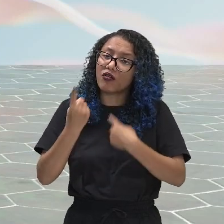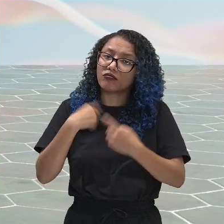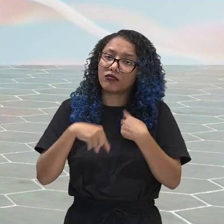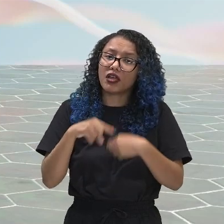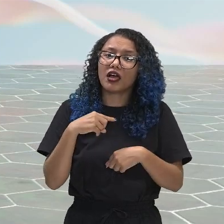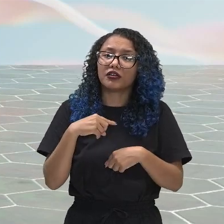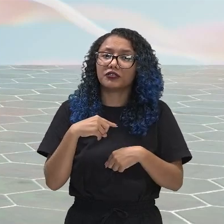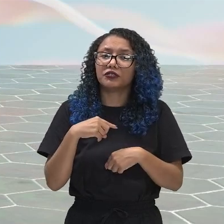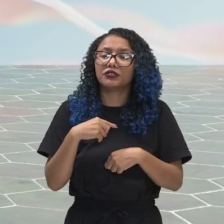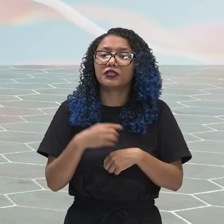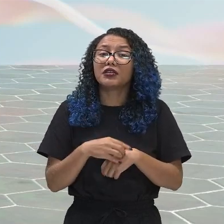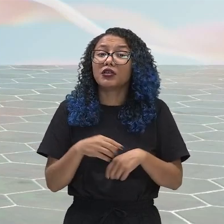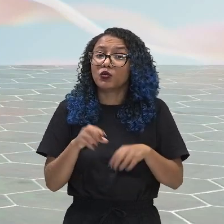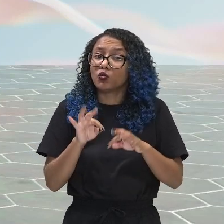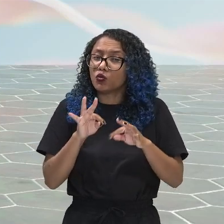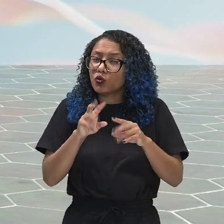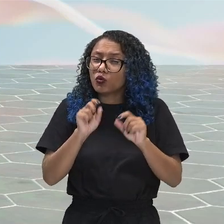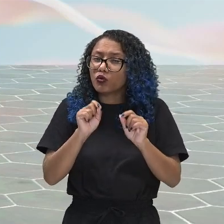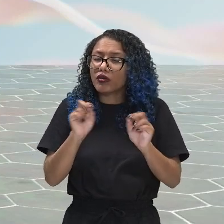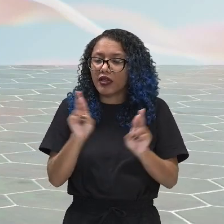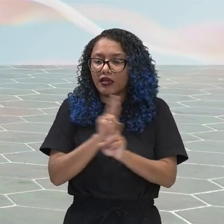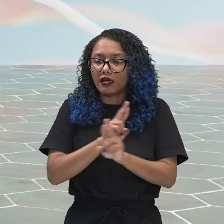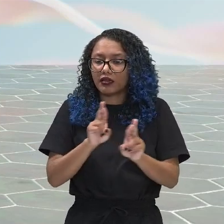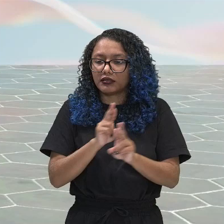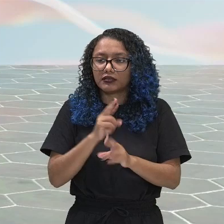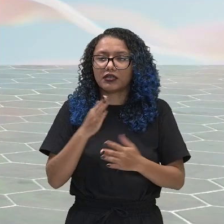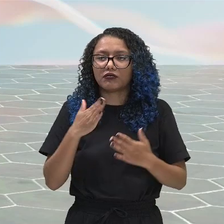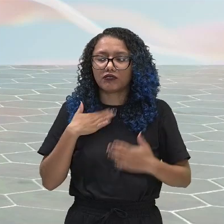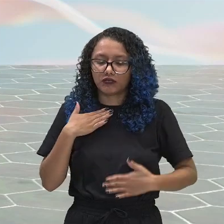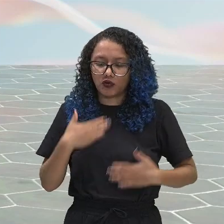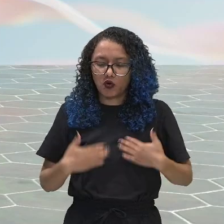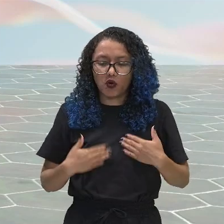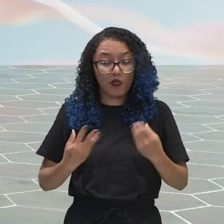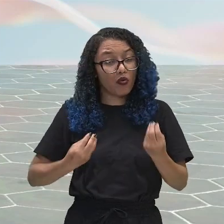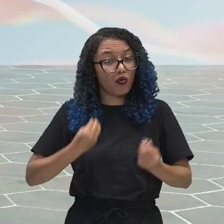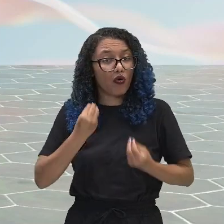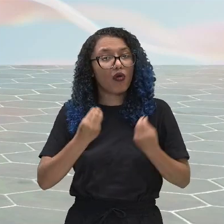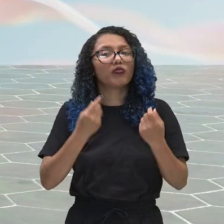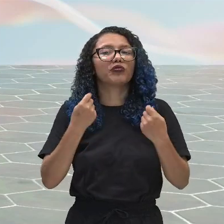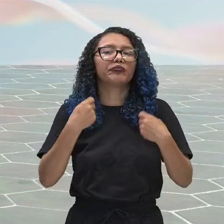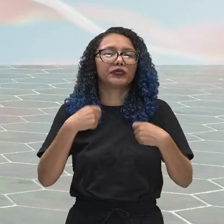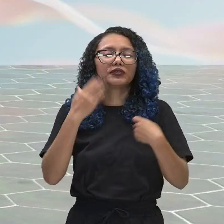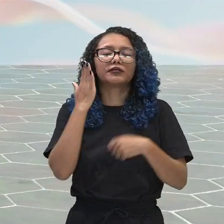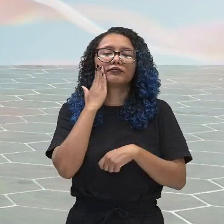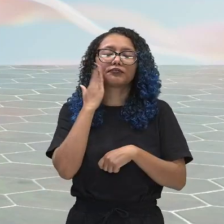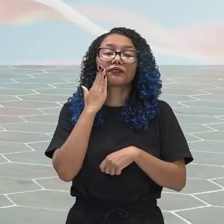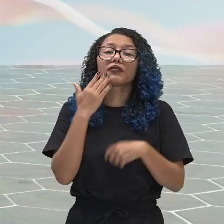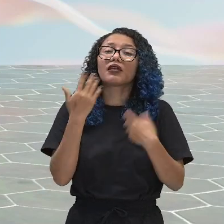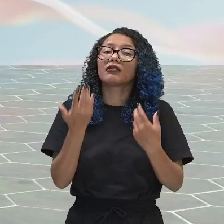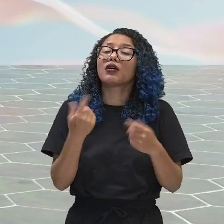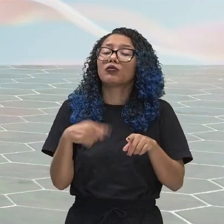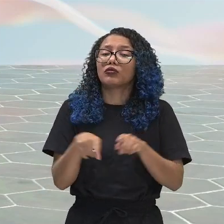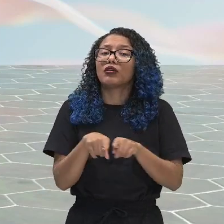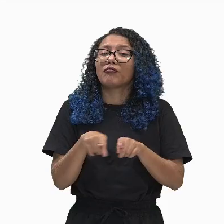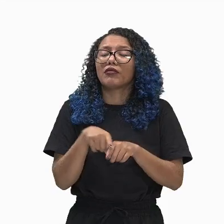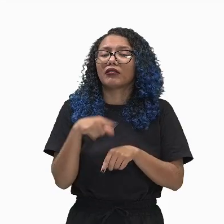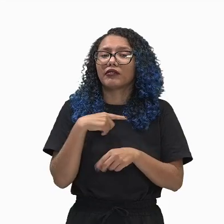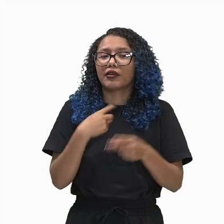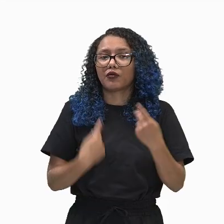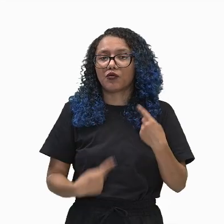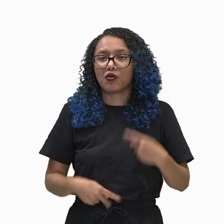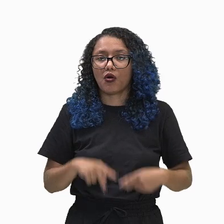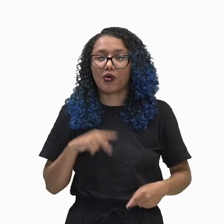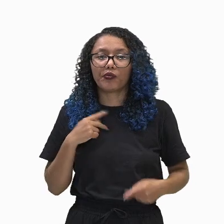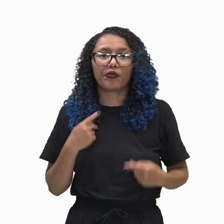do corpo, né? Do seu corpo, tá? E nesse processo todo tem os hormônios sexuais